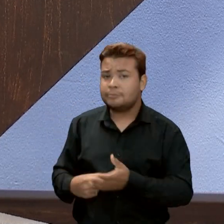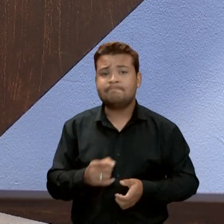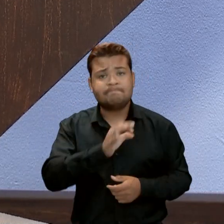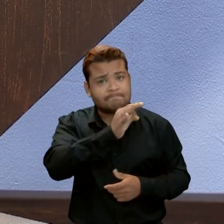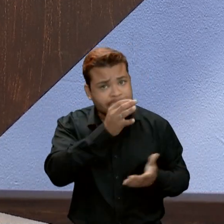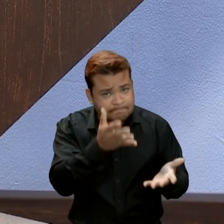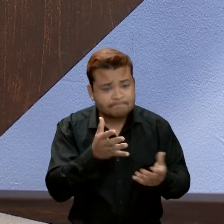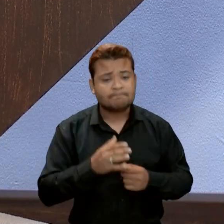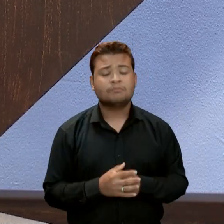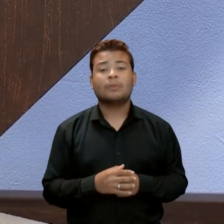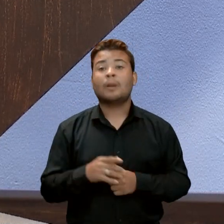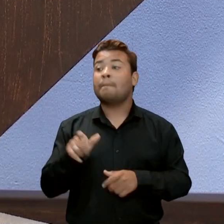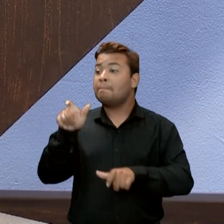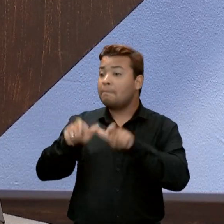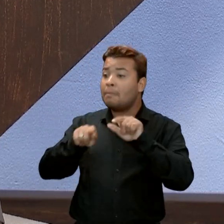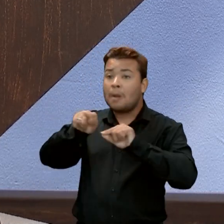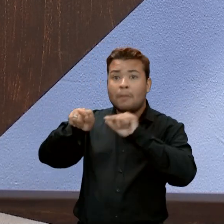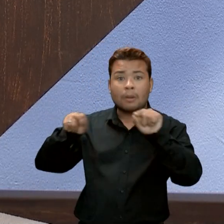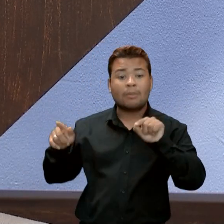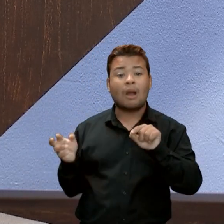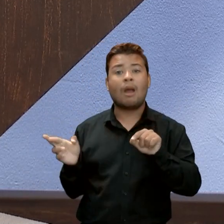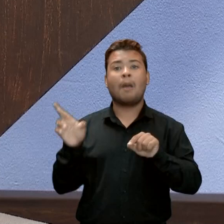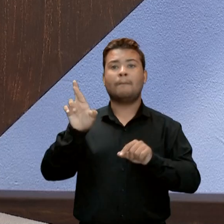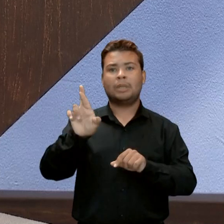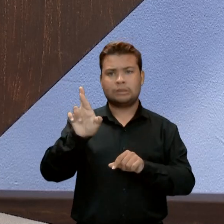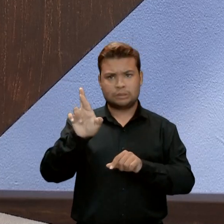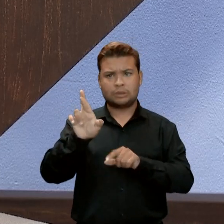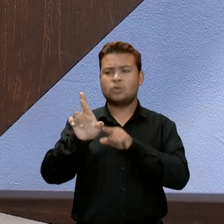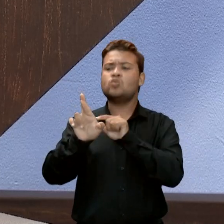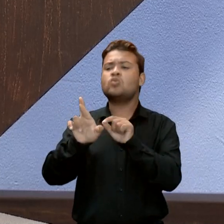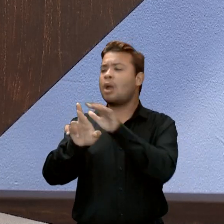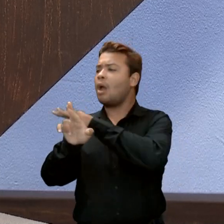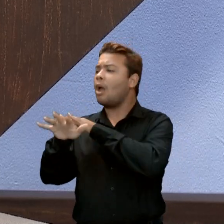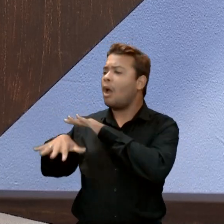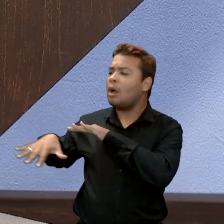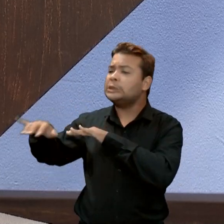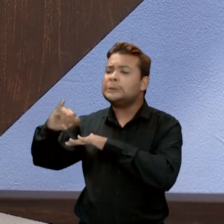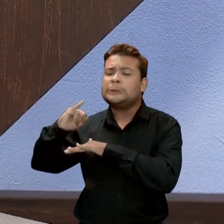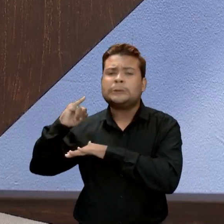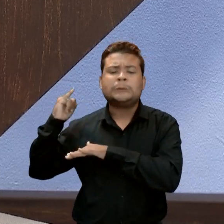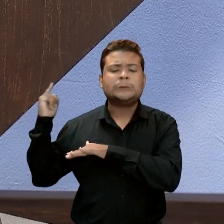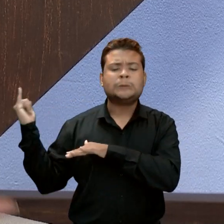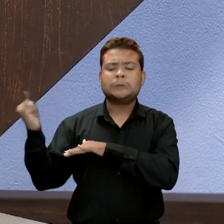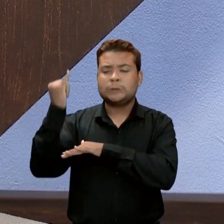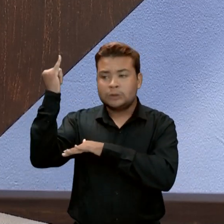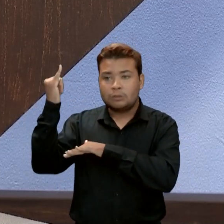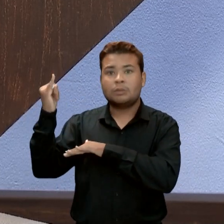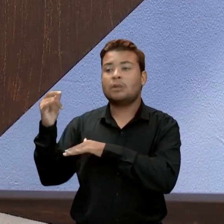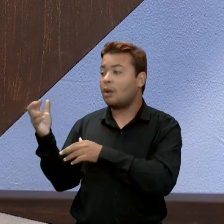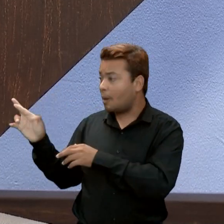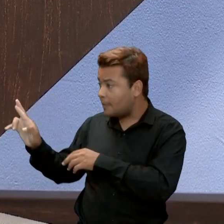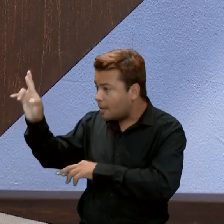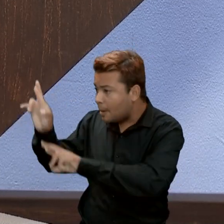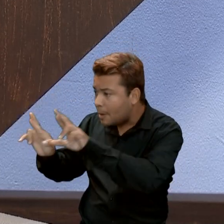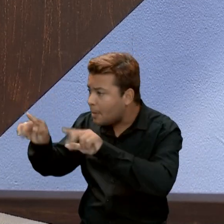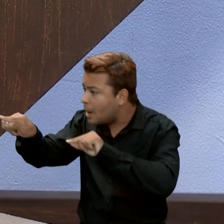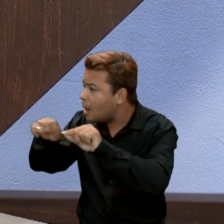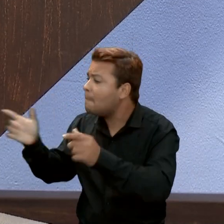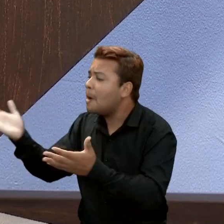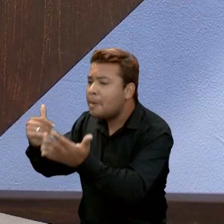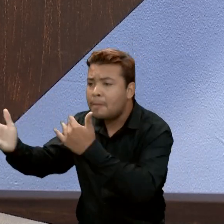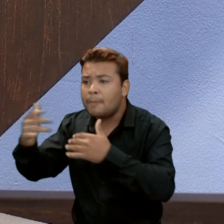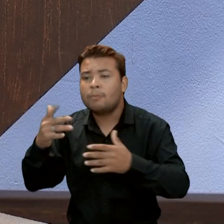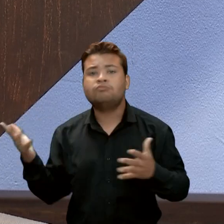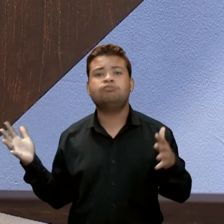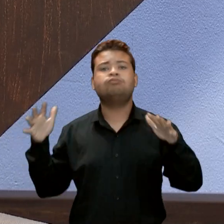são representantes importantes das áreas relacionadas são convidadas a ter momento